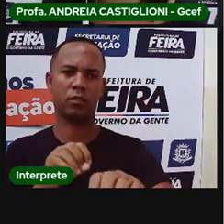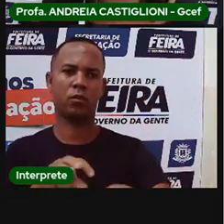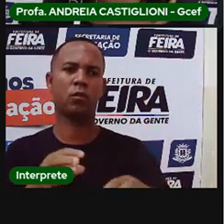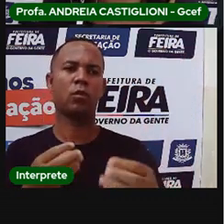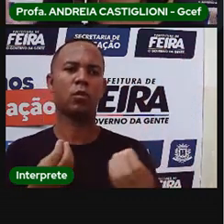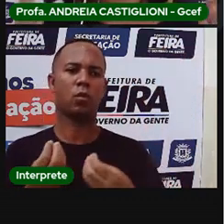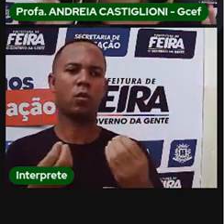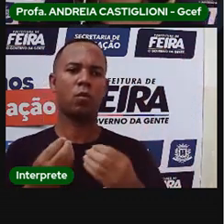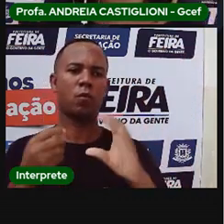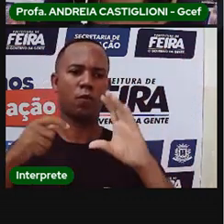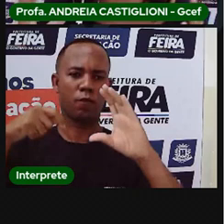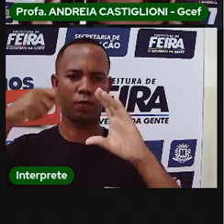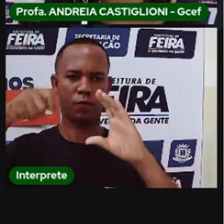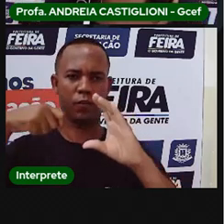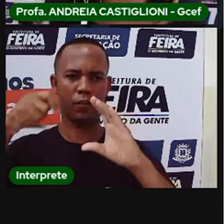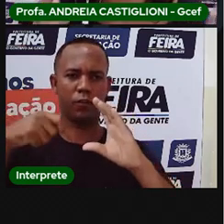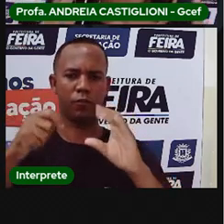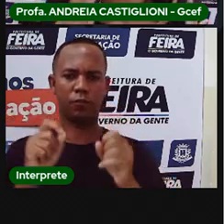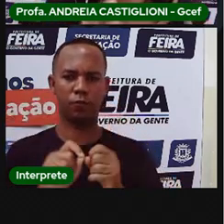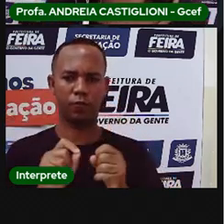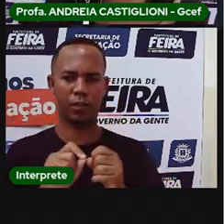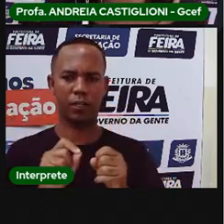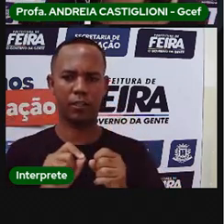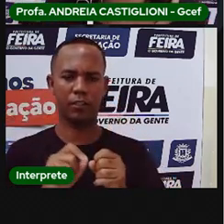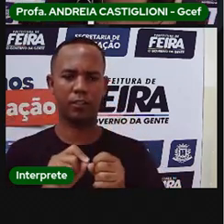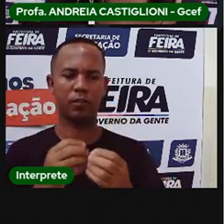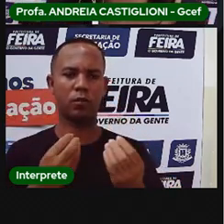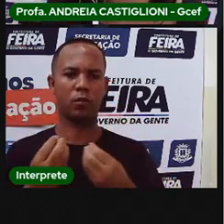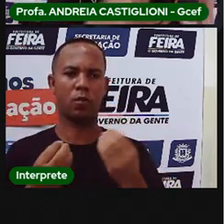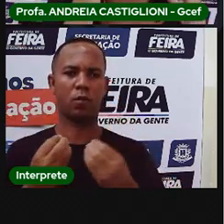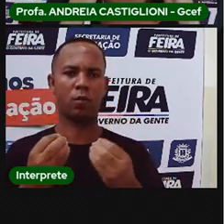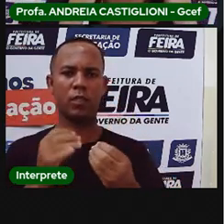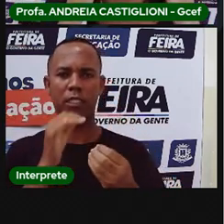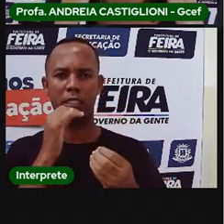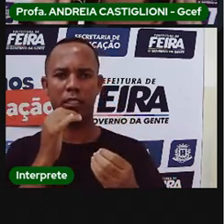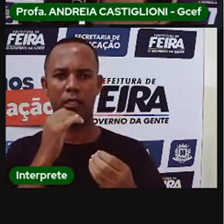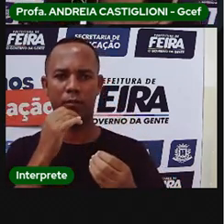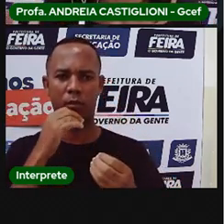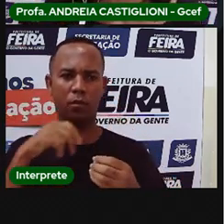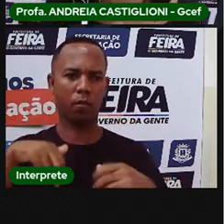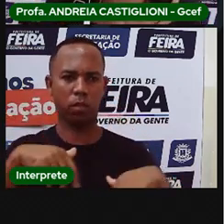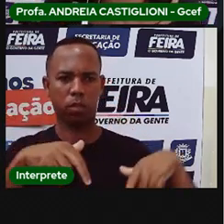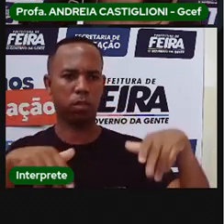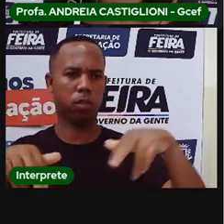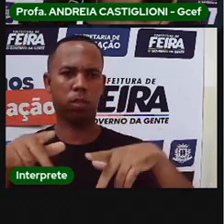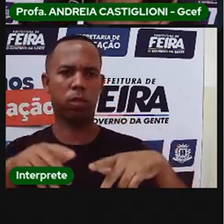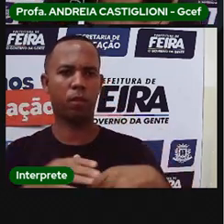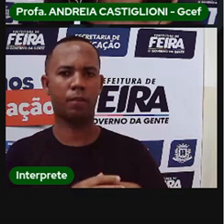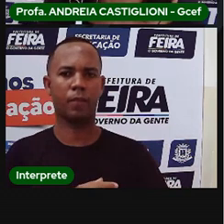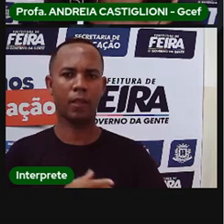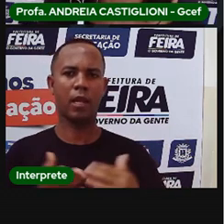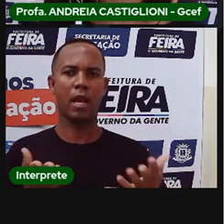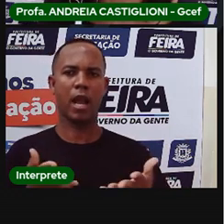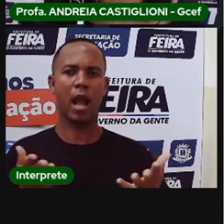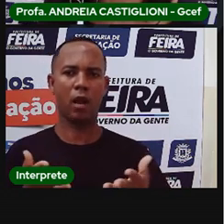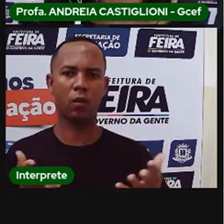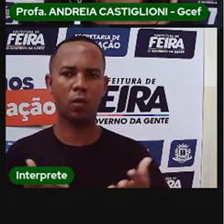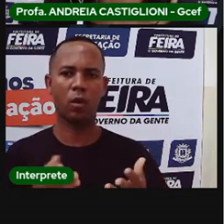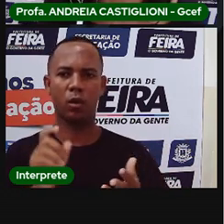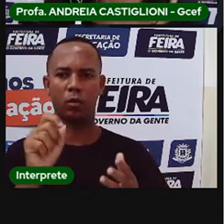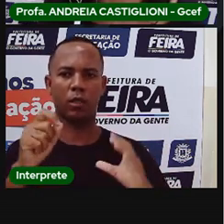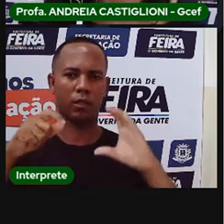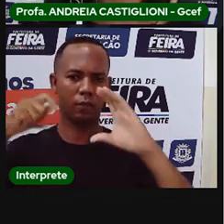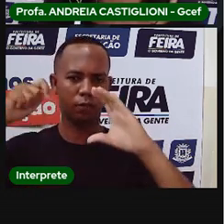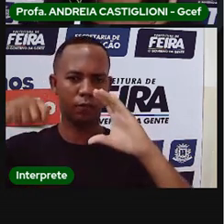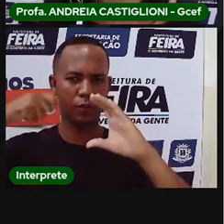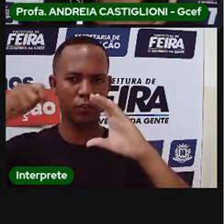vídeo utilizando imagens que não estão em movimento. Então, por exemplo, nesse caso mesmo desse vídeo A Maior